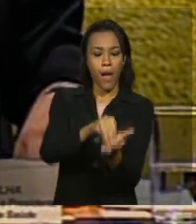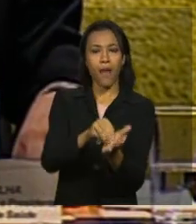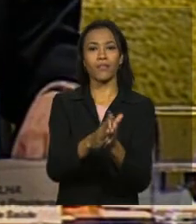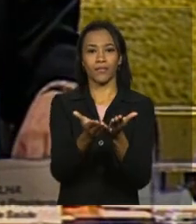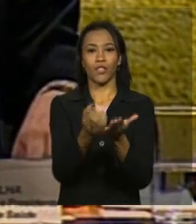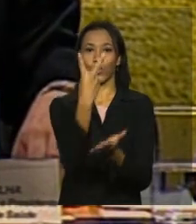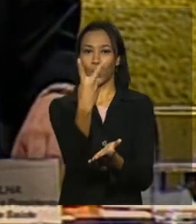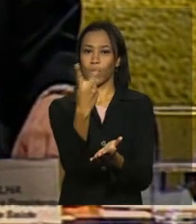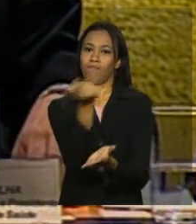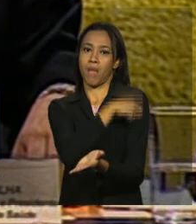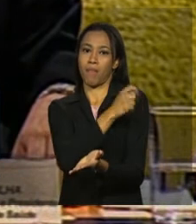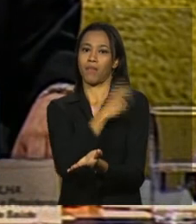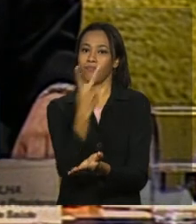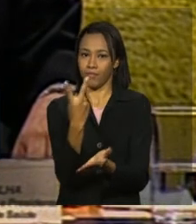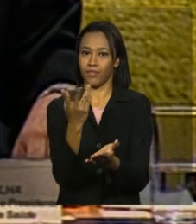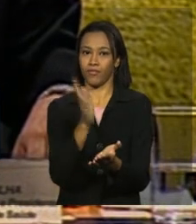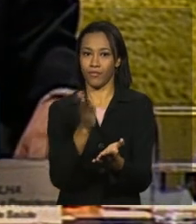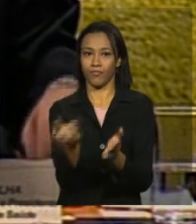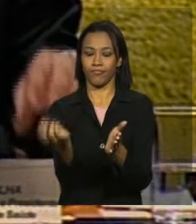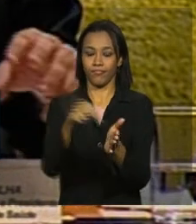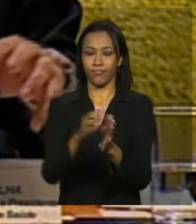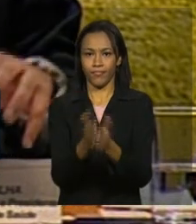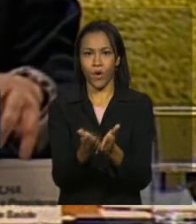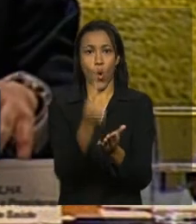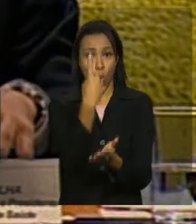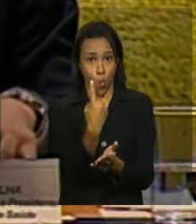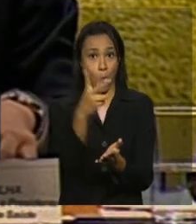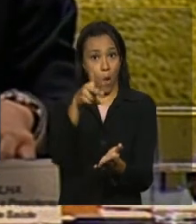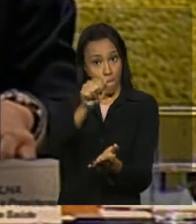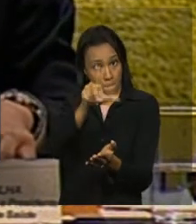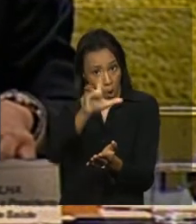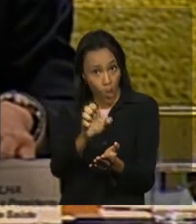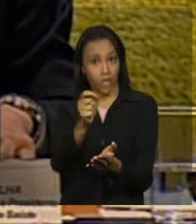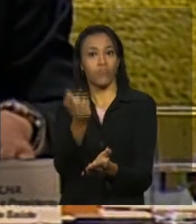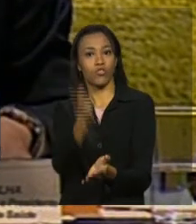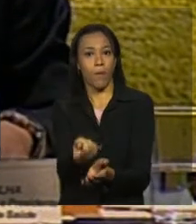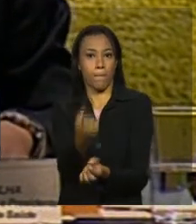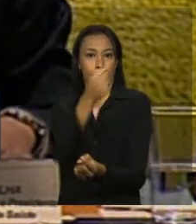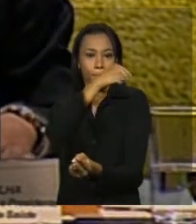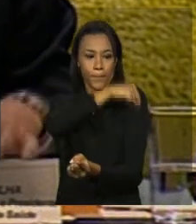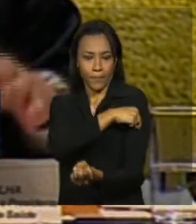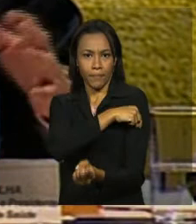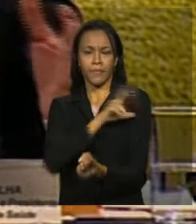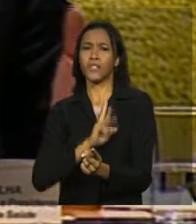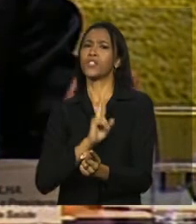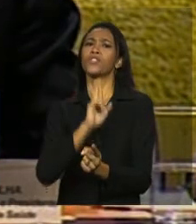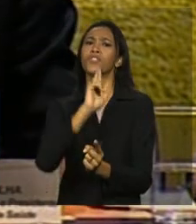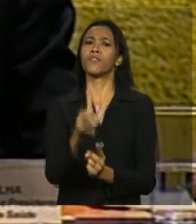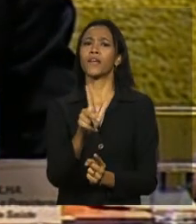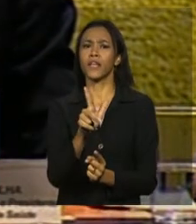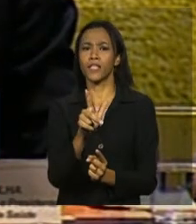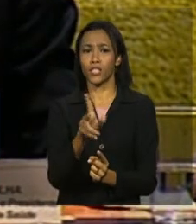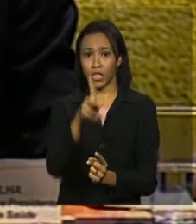duas vacinas como a gente havia anunciado no começo do ano um a pólio injetável que diferente